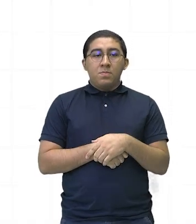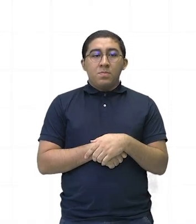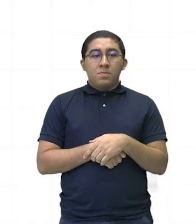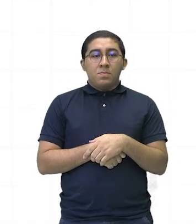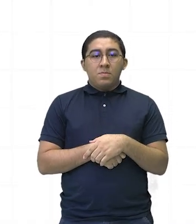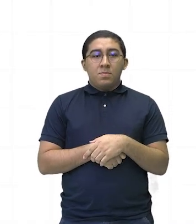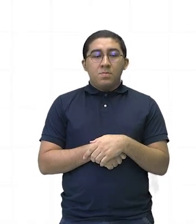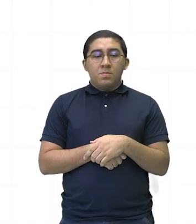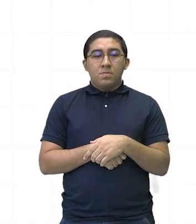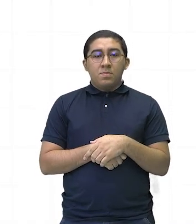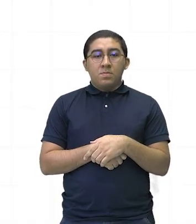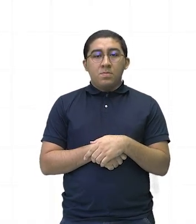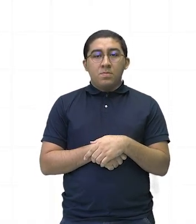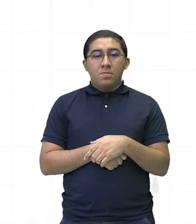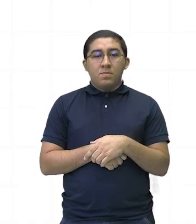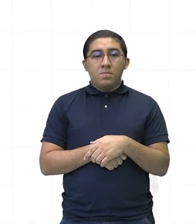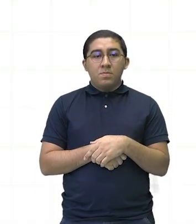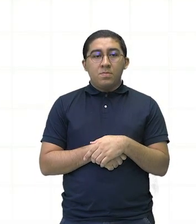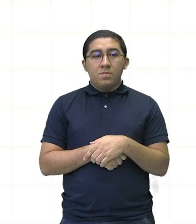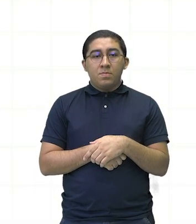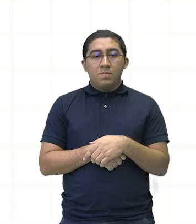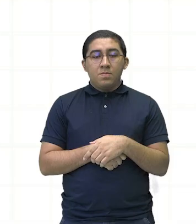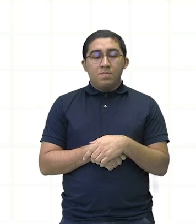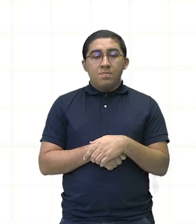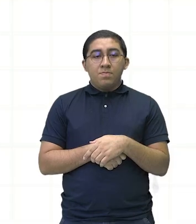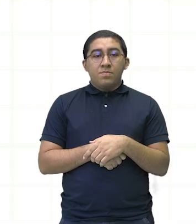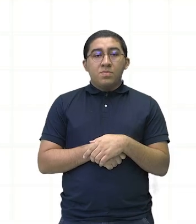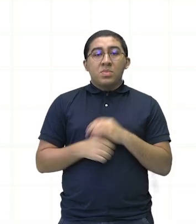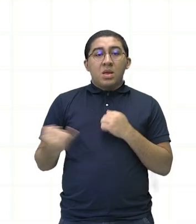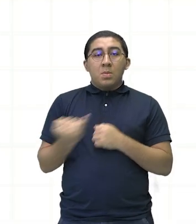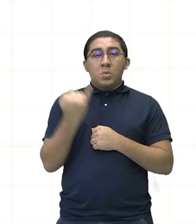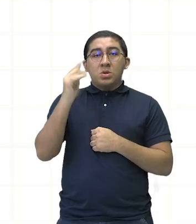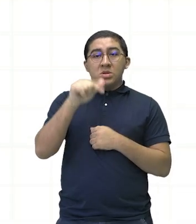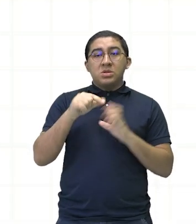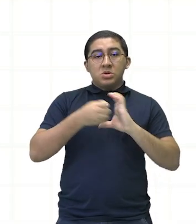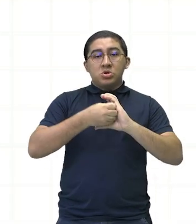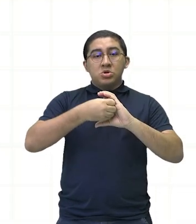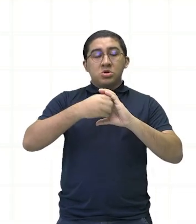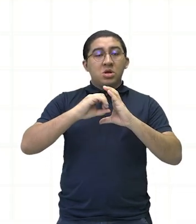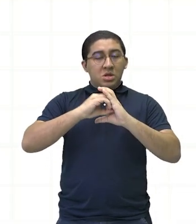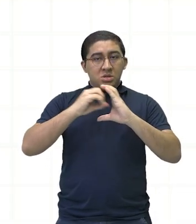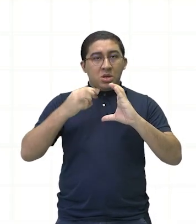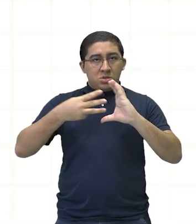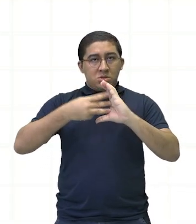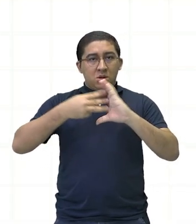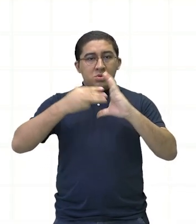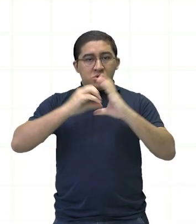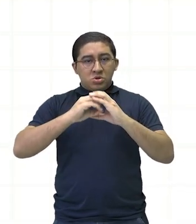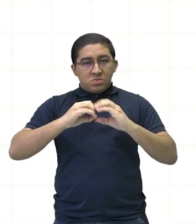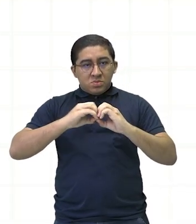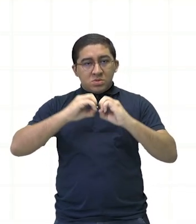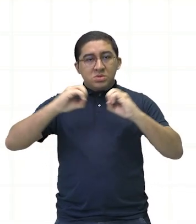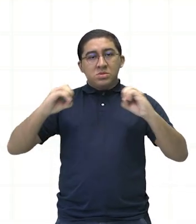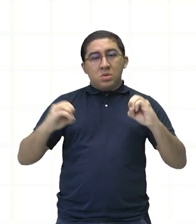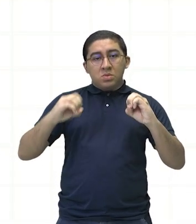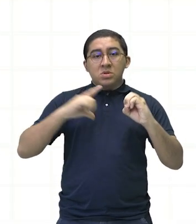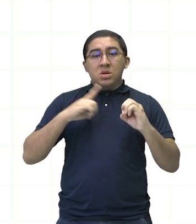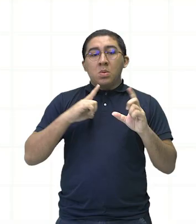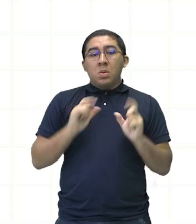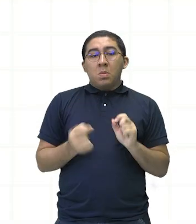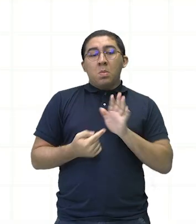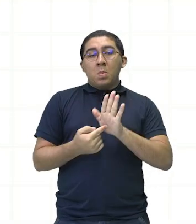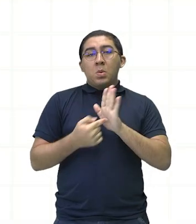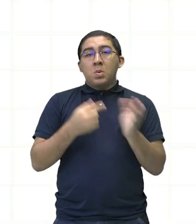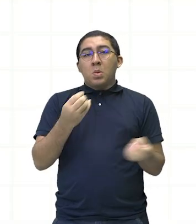Bem, a importância da meiose. Como nós falamos ainda há pouco, ela vai promover aí a formação